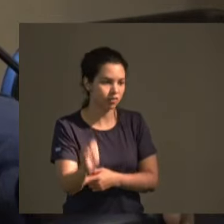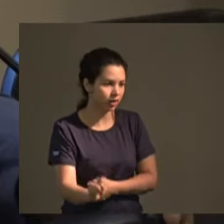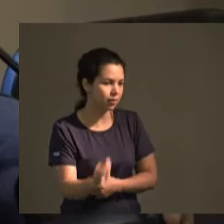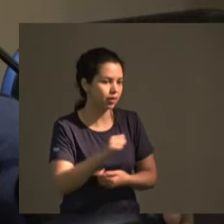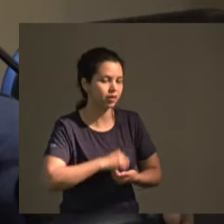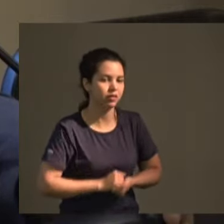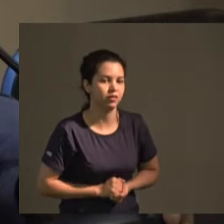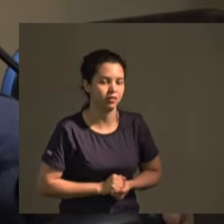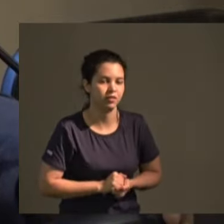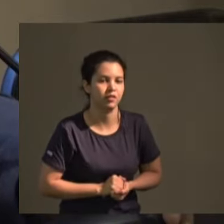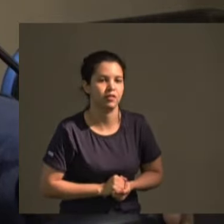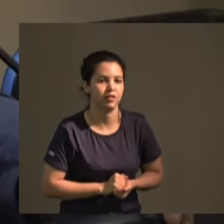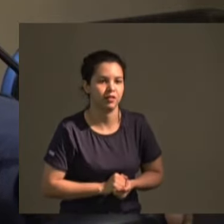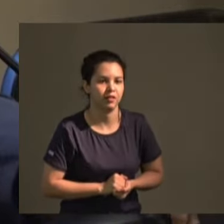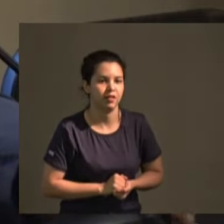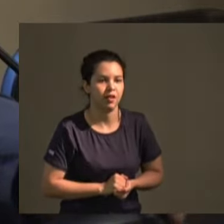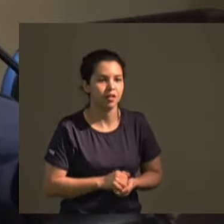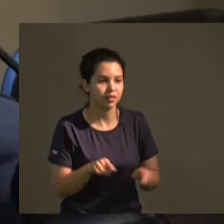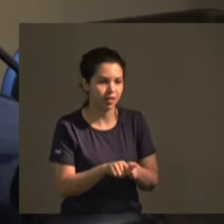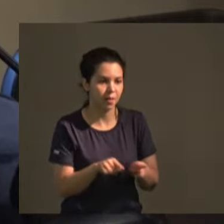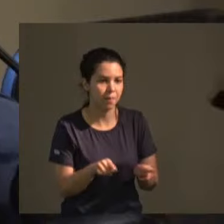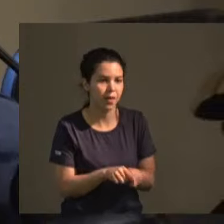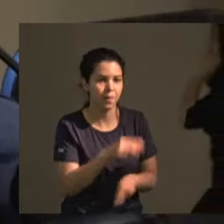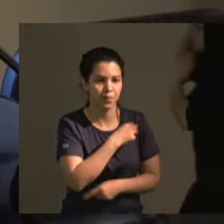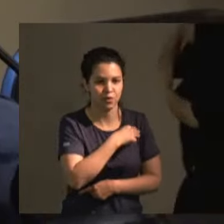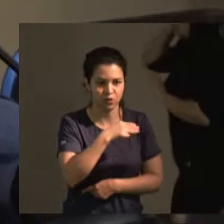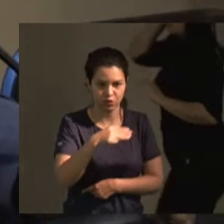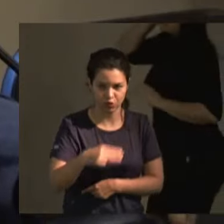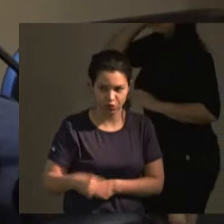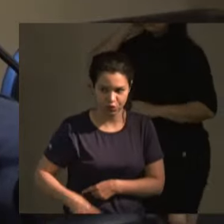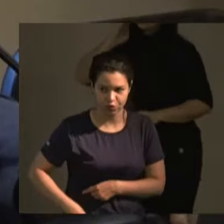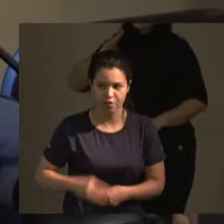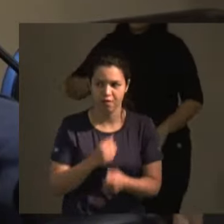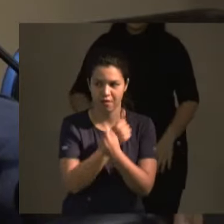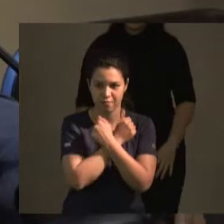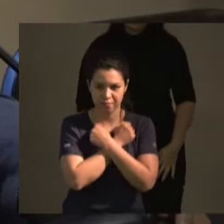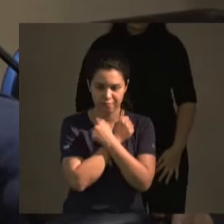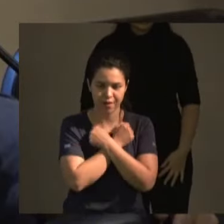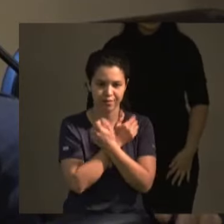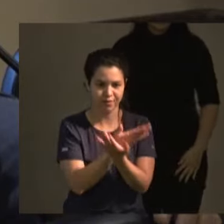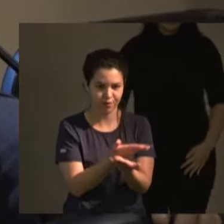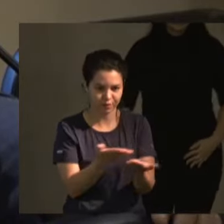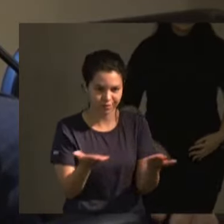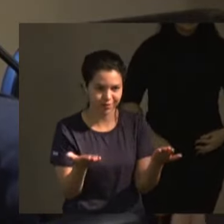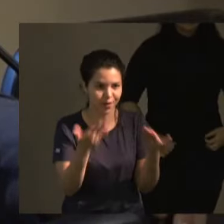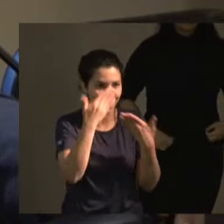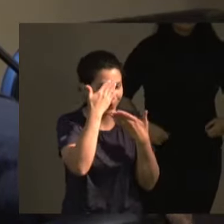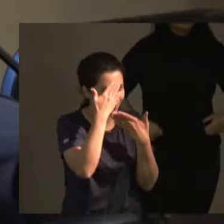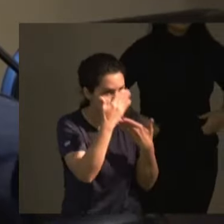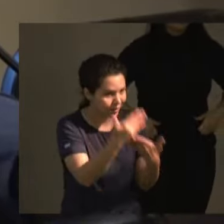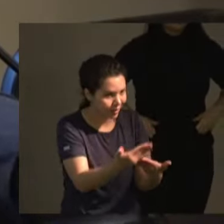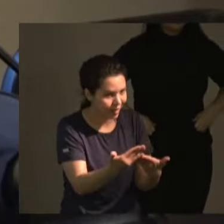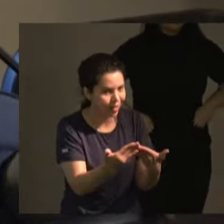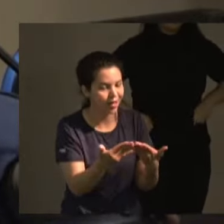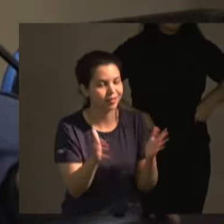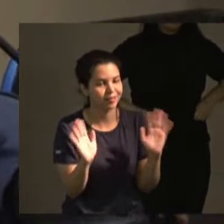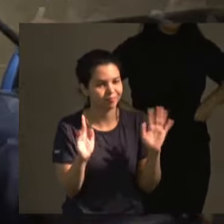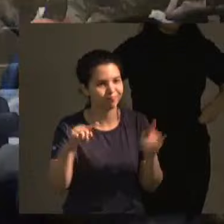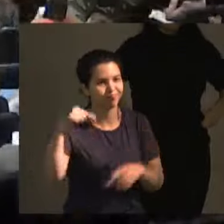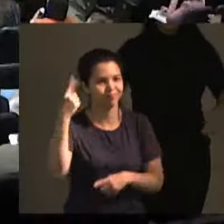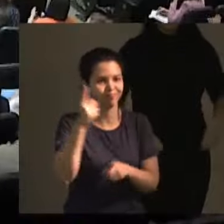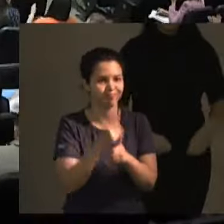Floripa, e o nosso ministro Silvio de Almeida, também um abraço do nosso ministro a vocês. Muito obrigado e até outra